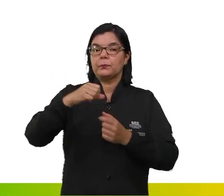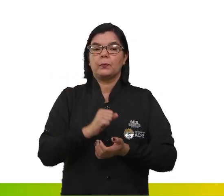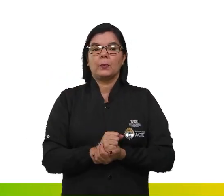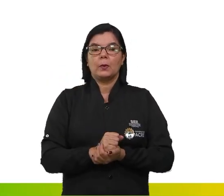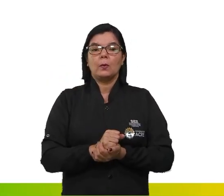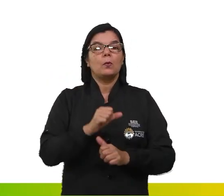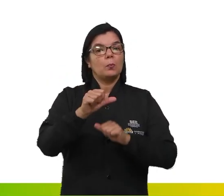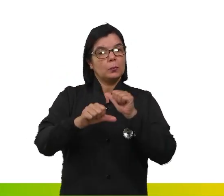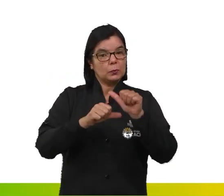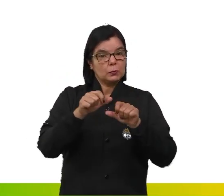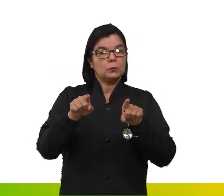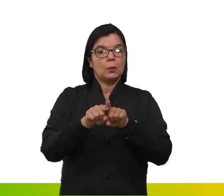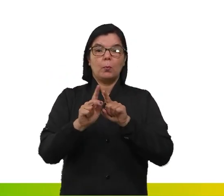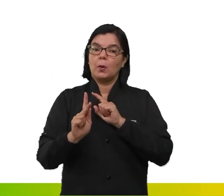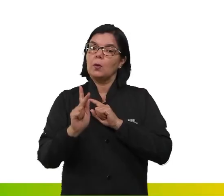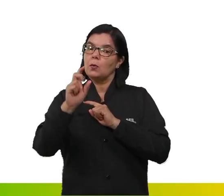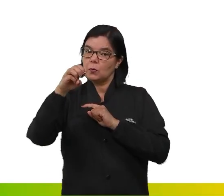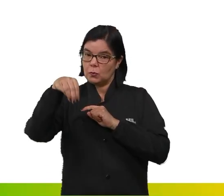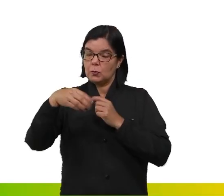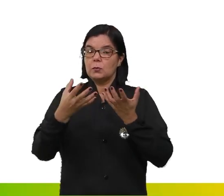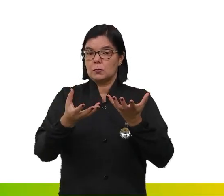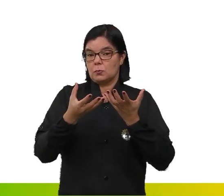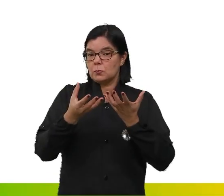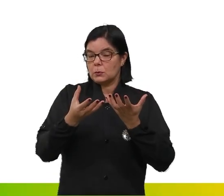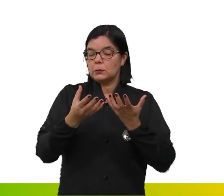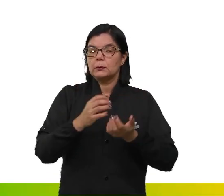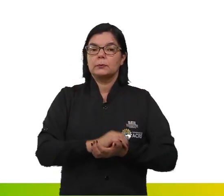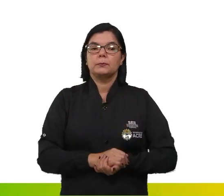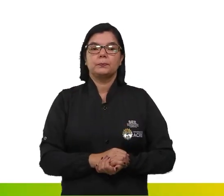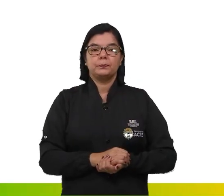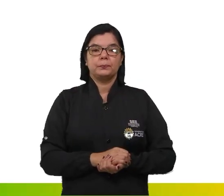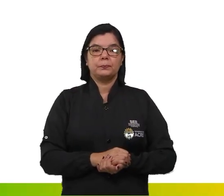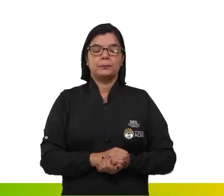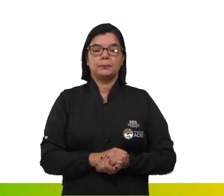inclusive, transformar para quilômetros e outras unidades se você quiser.